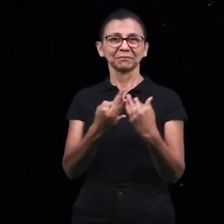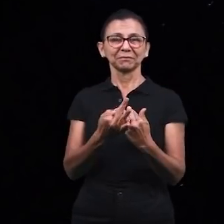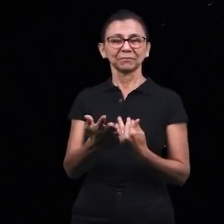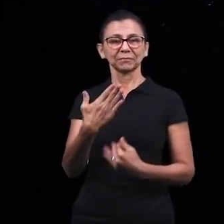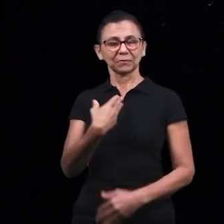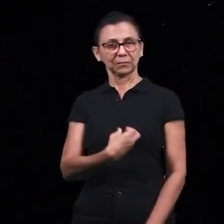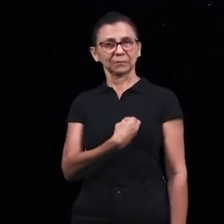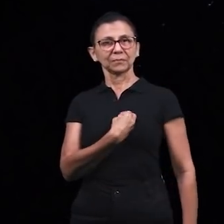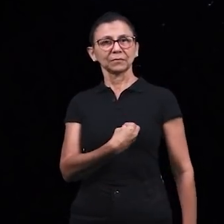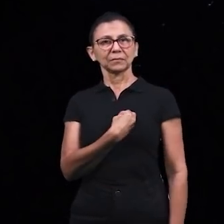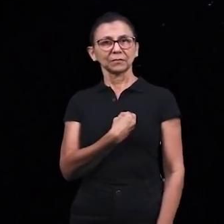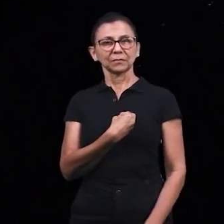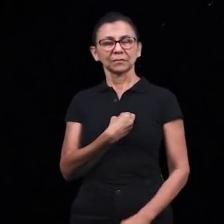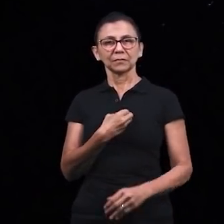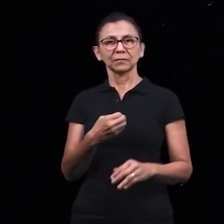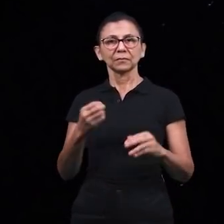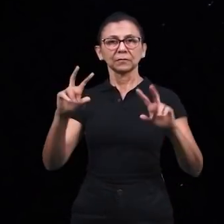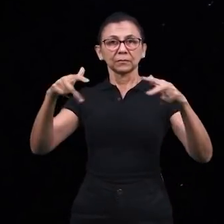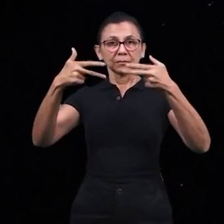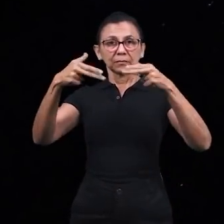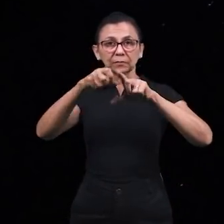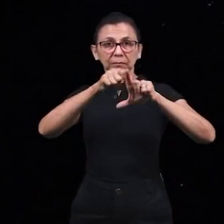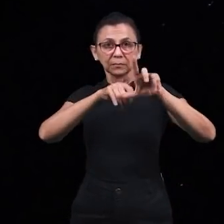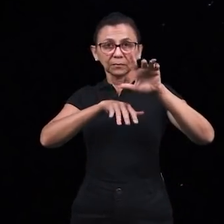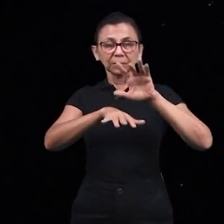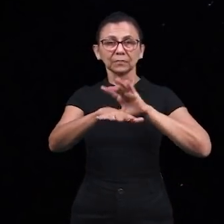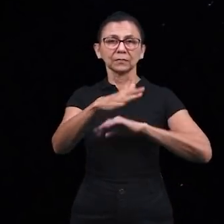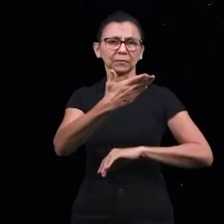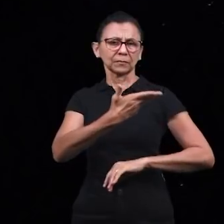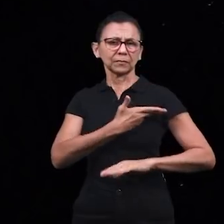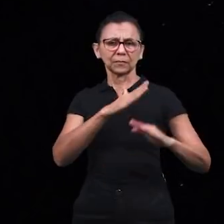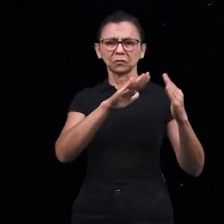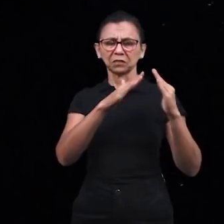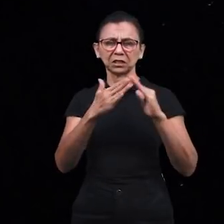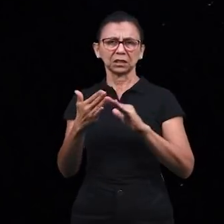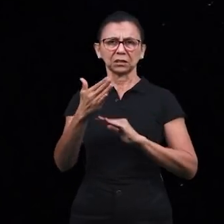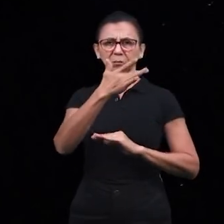logo decretou que o Deus de